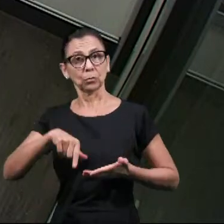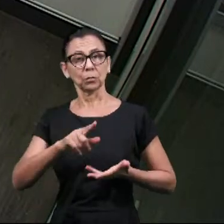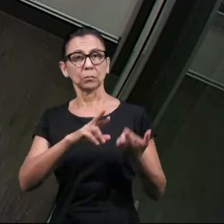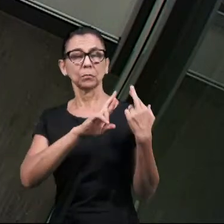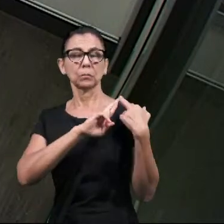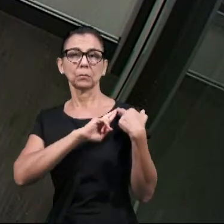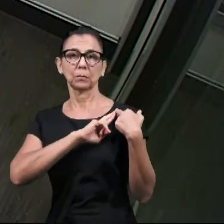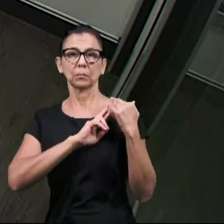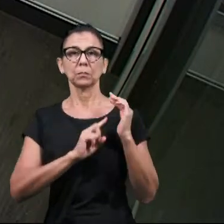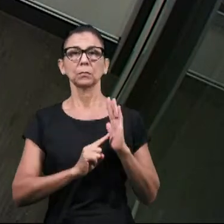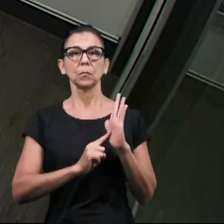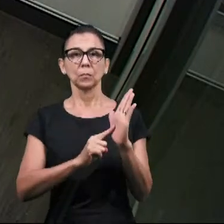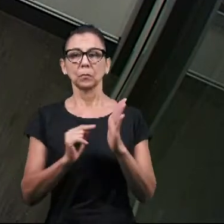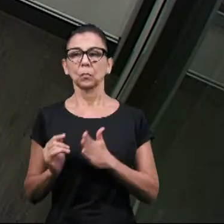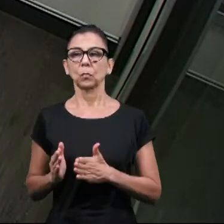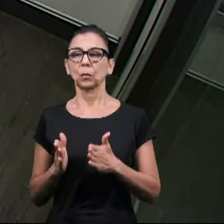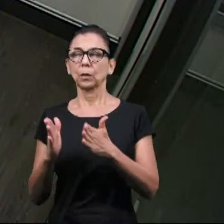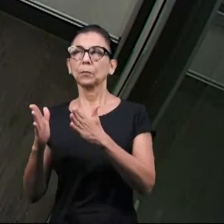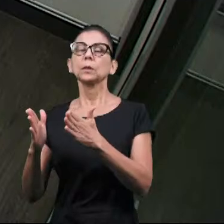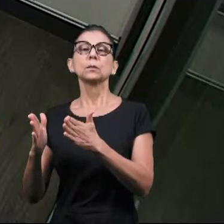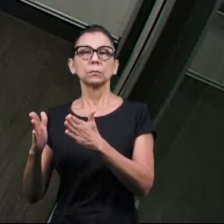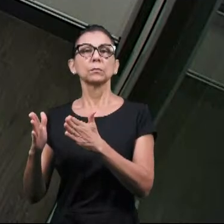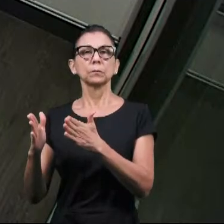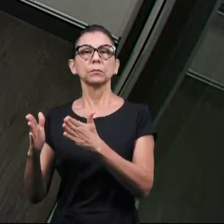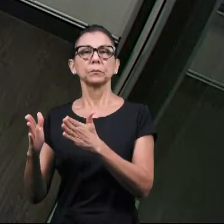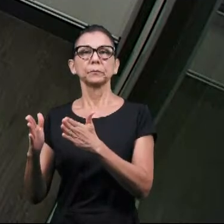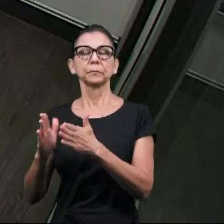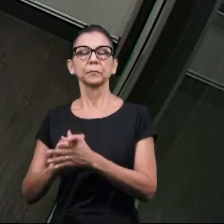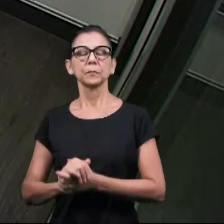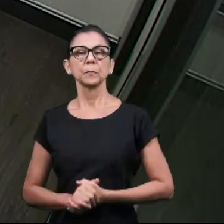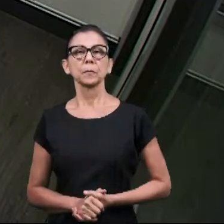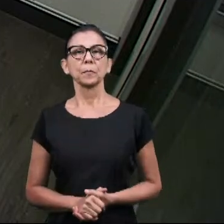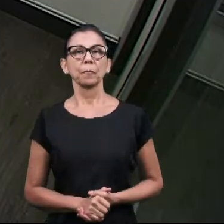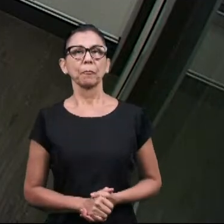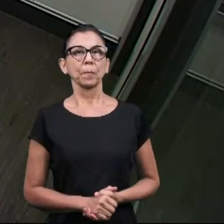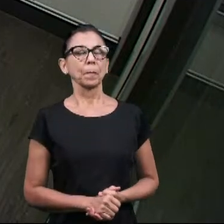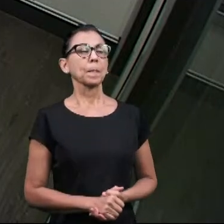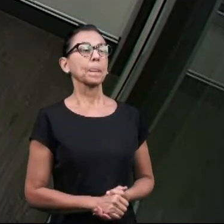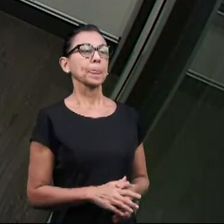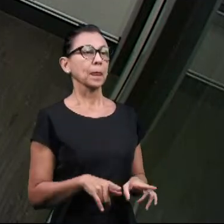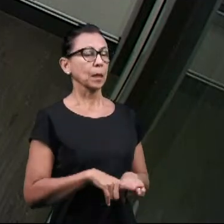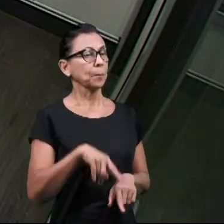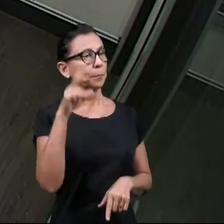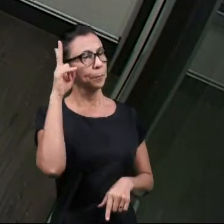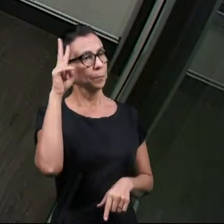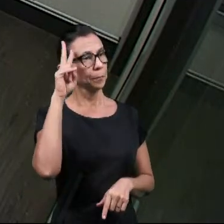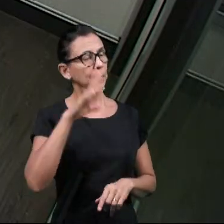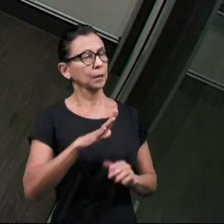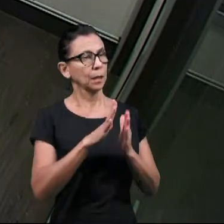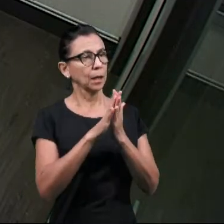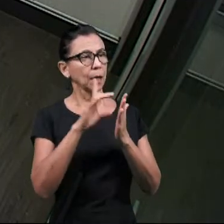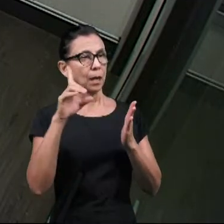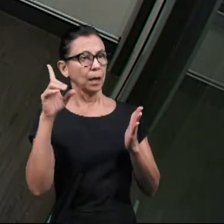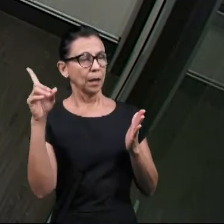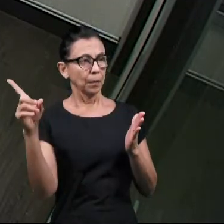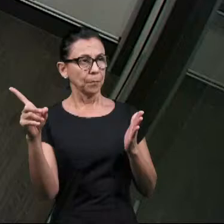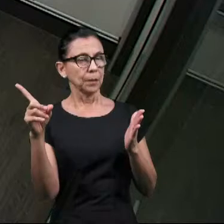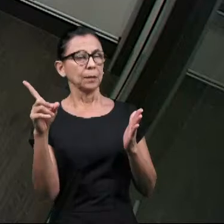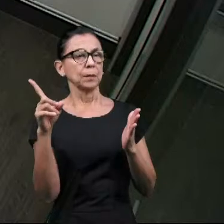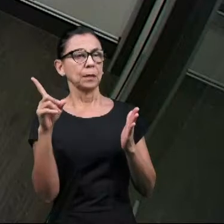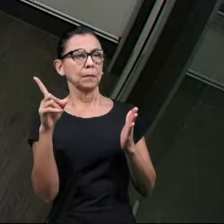a pessoa tá perdida mas a gente tem que mostrar o caminho né para ele lembrar que a palavra do senhor né ele jamais volta vazia